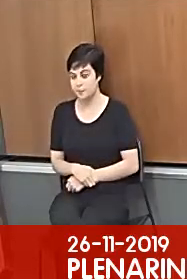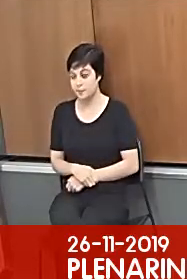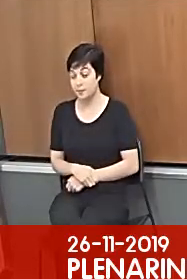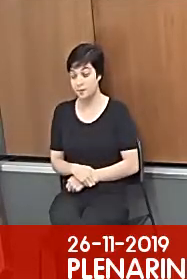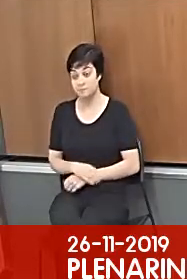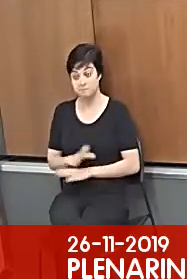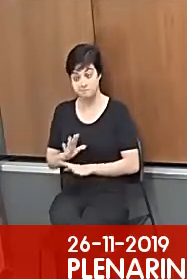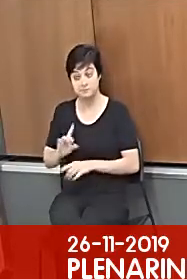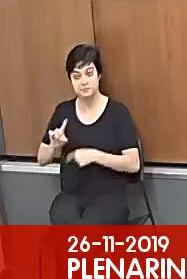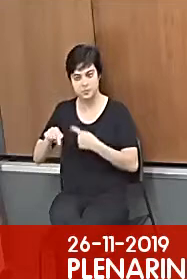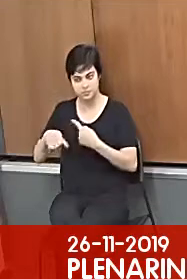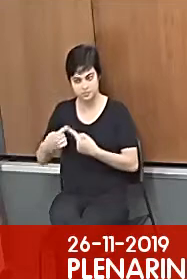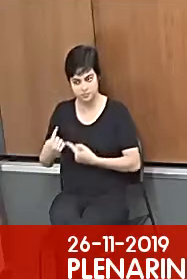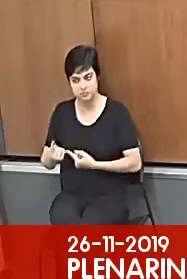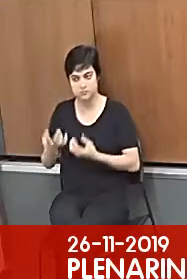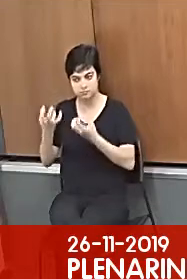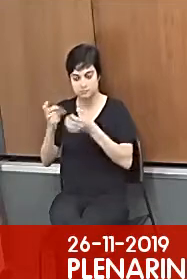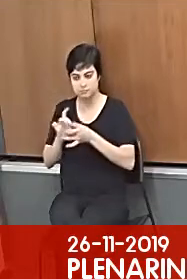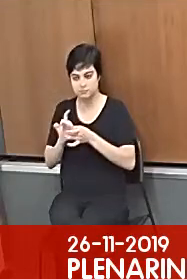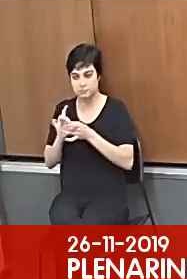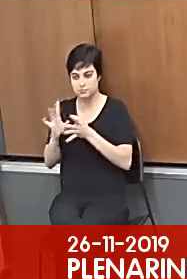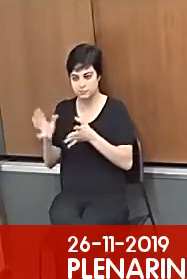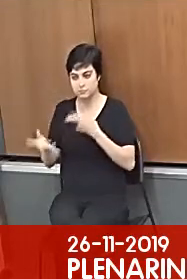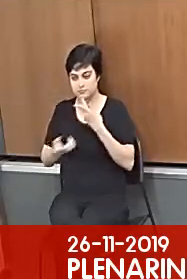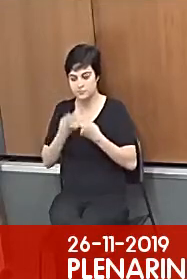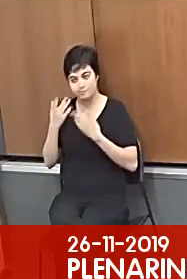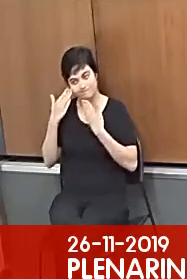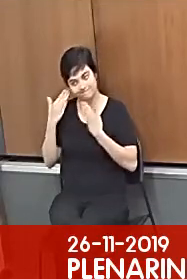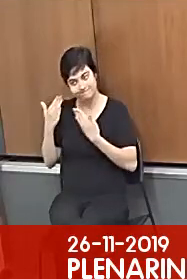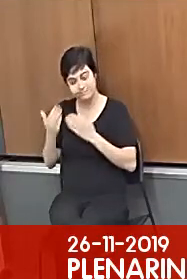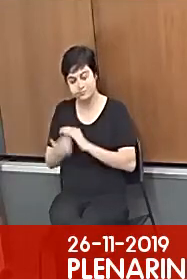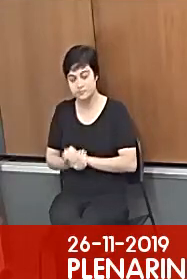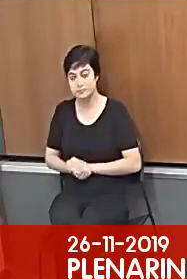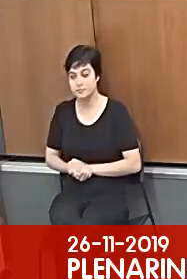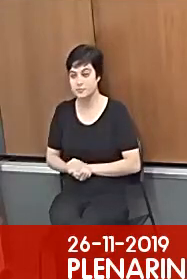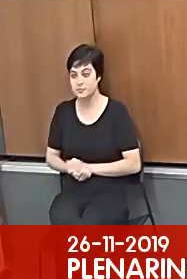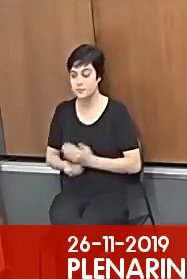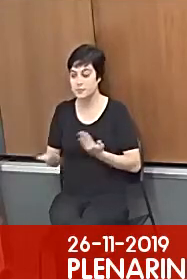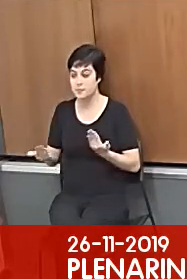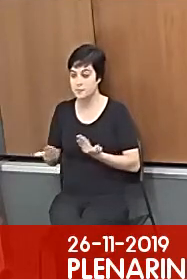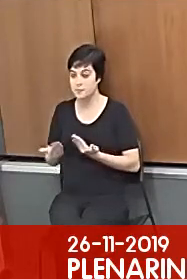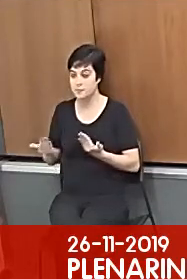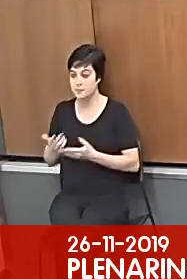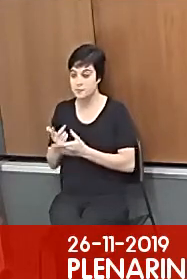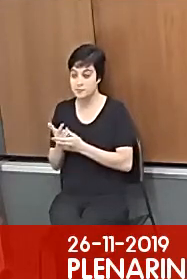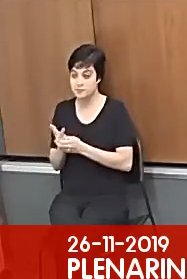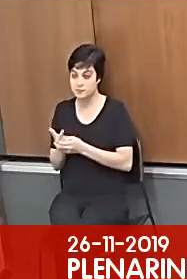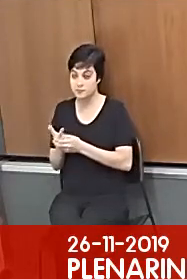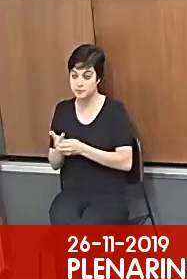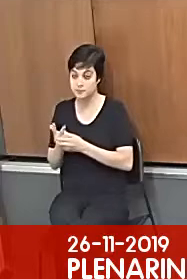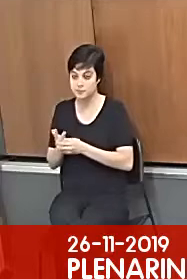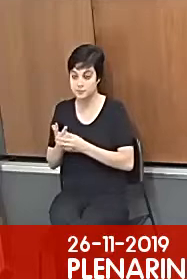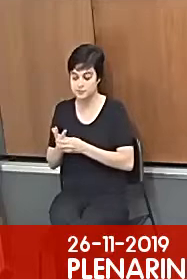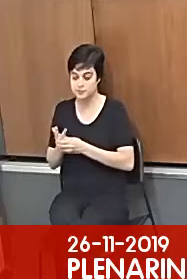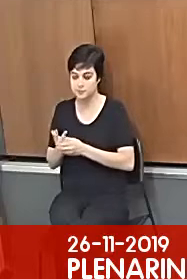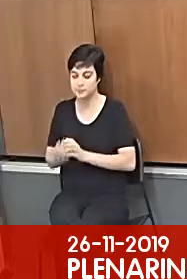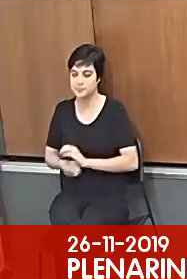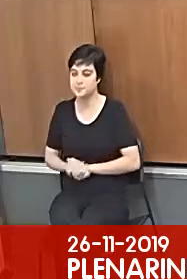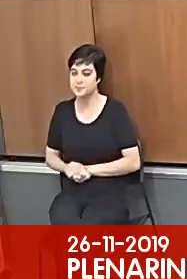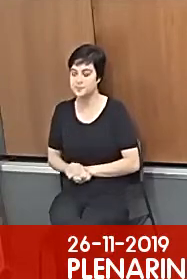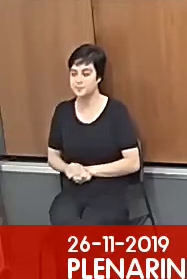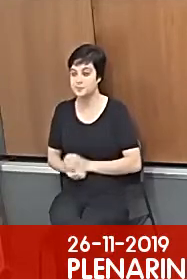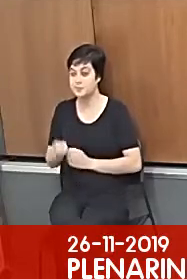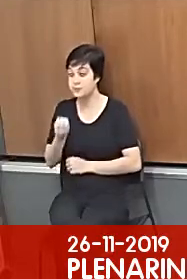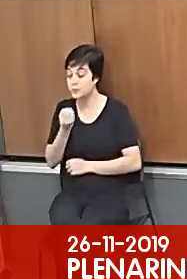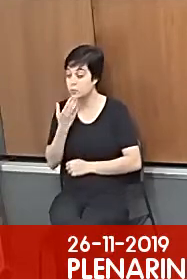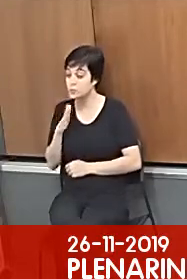ter o uso da fala aqui. Muito obrigado. Então, com a palavra, 5 minutos, o padre Wagner Douglas.